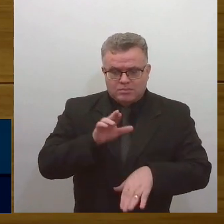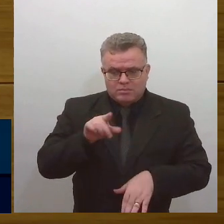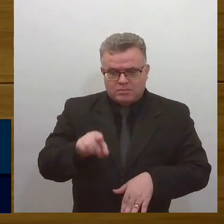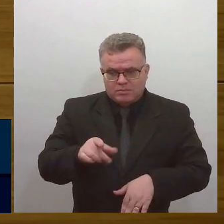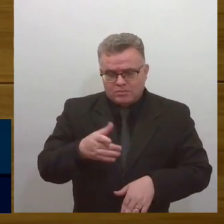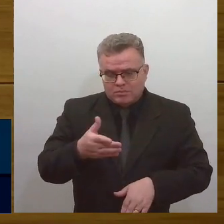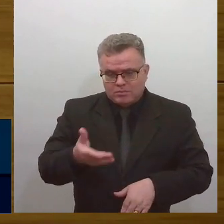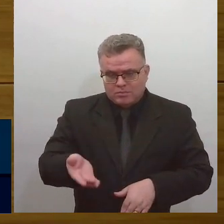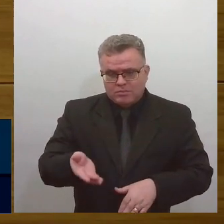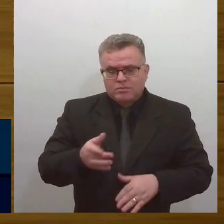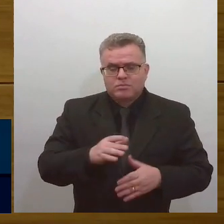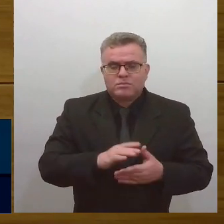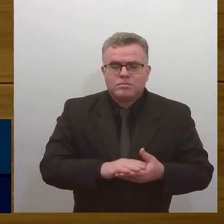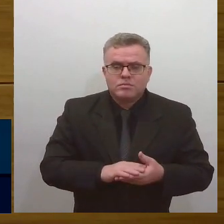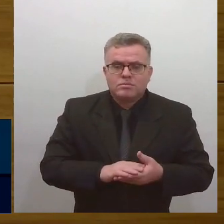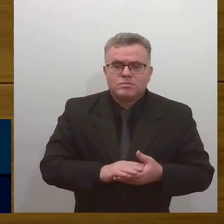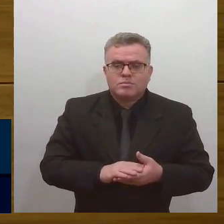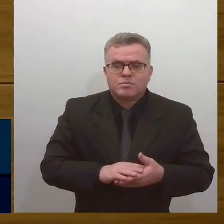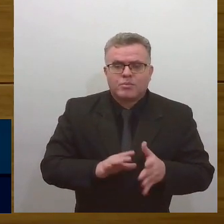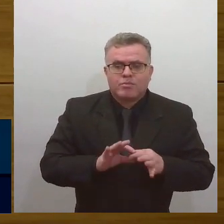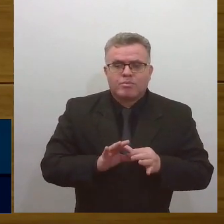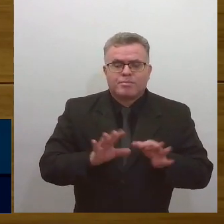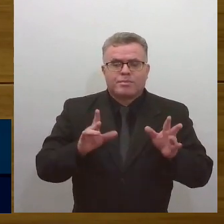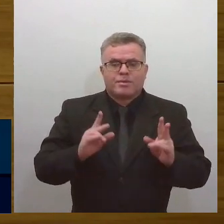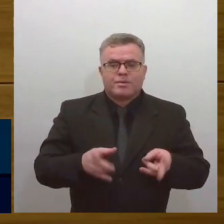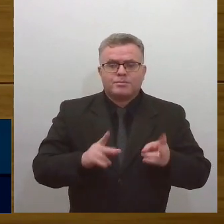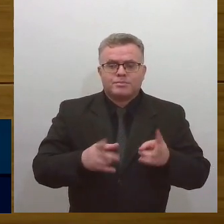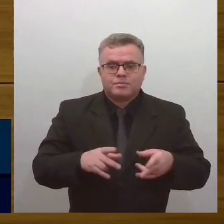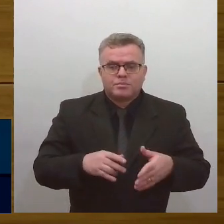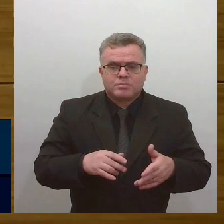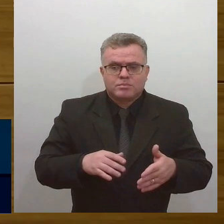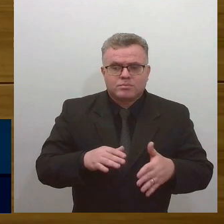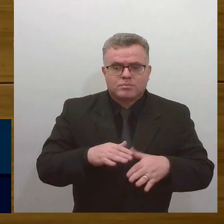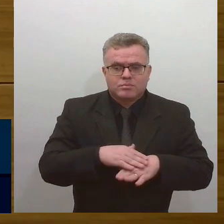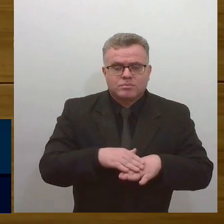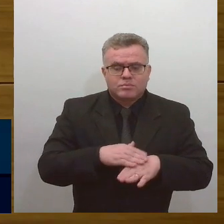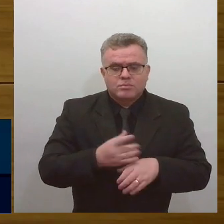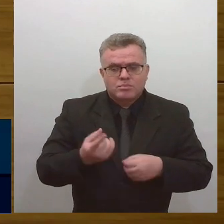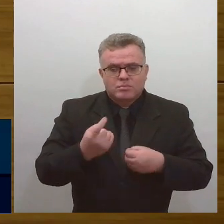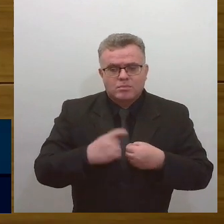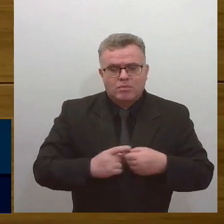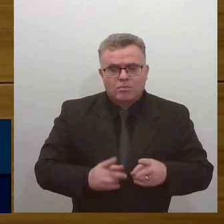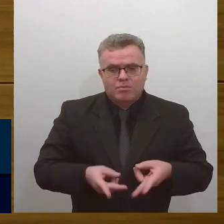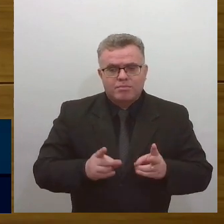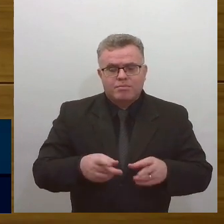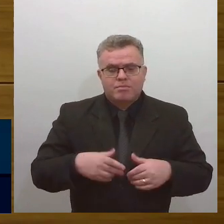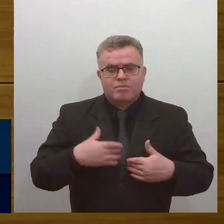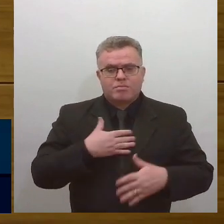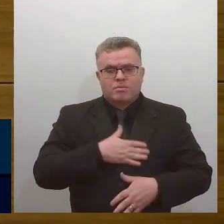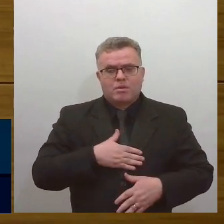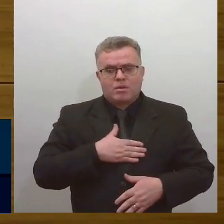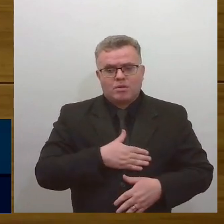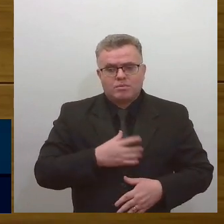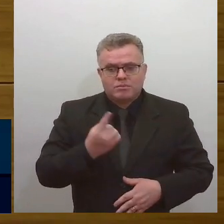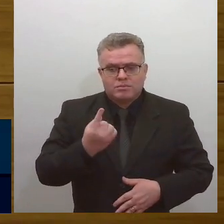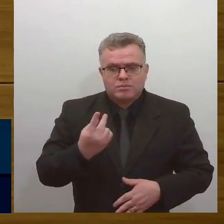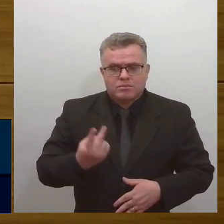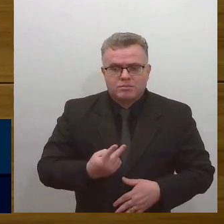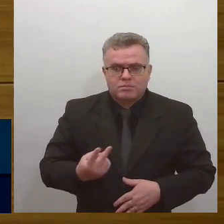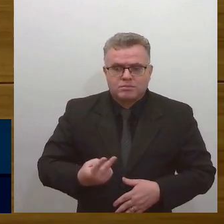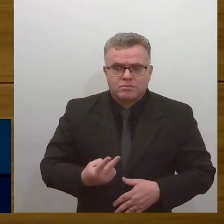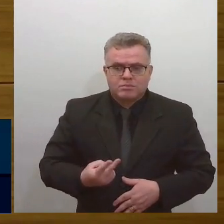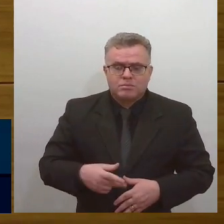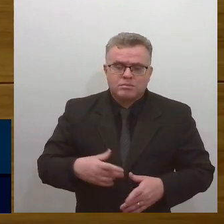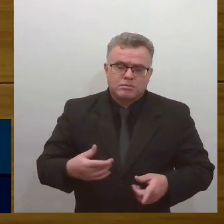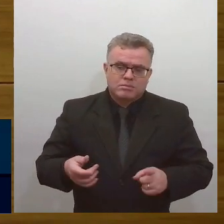Deputado Garibalde a disposição para para voltar inclusive gostaria de fazer isso pelo menos uma vez a cada semestre eu